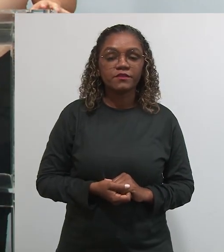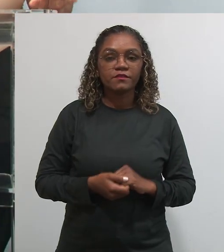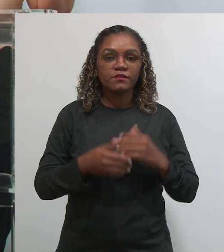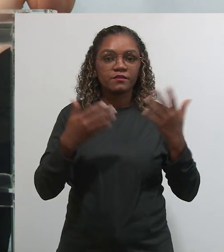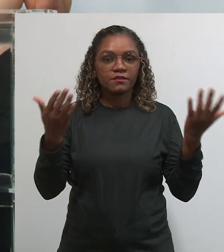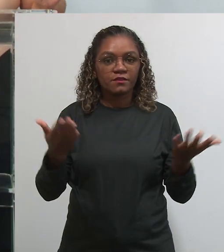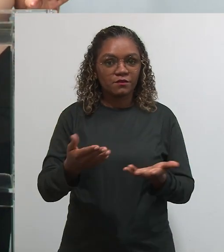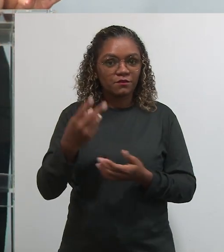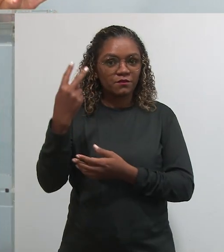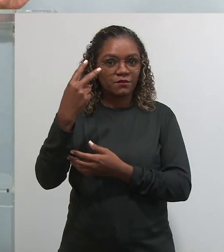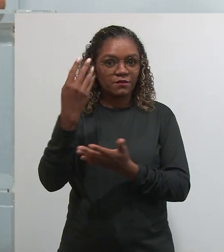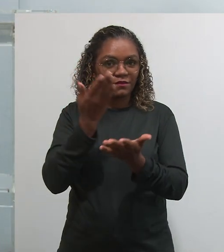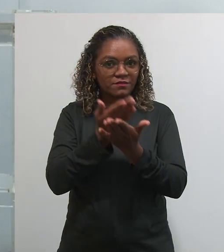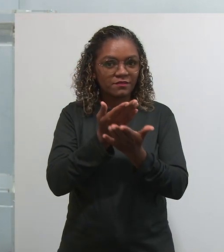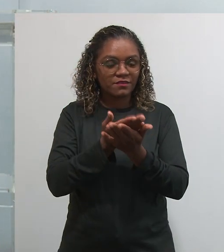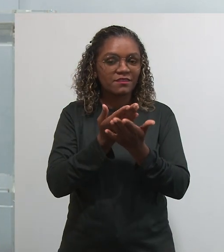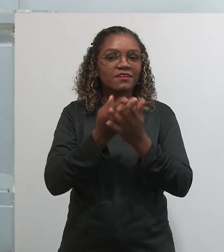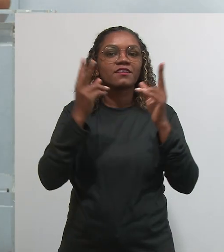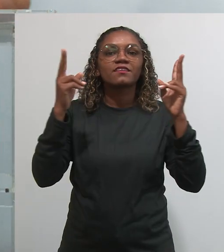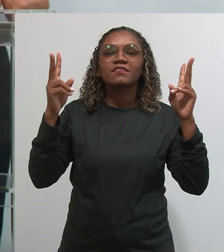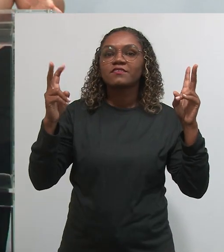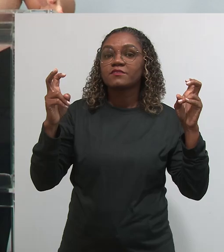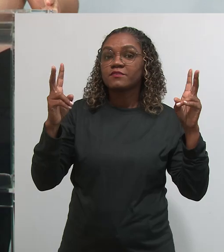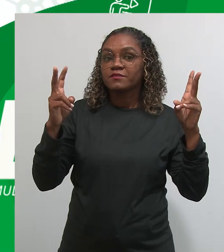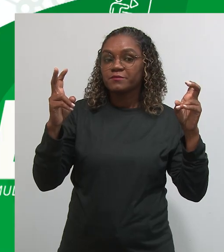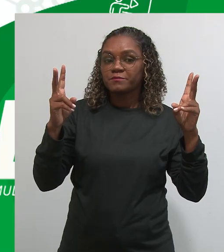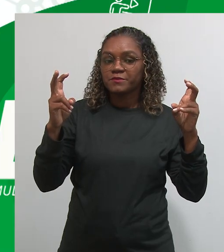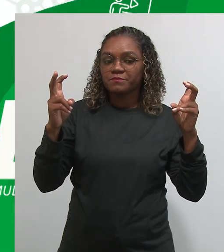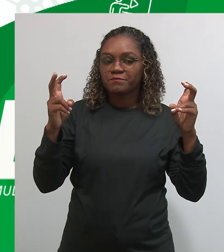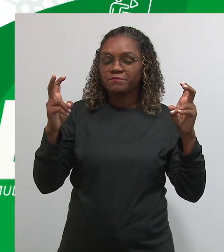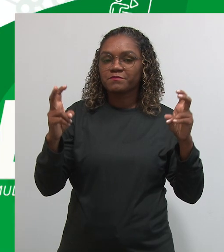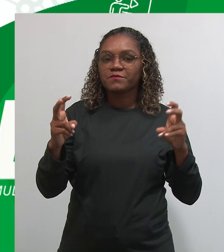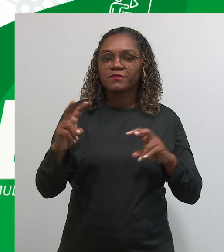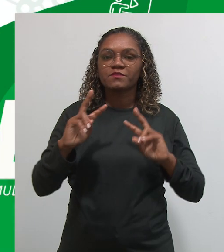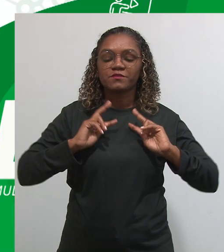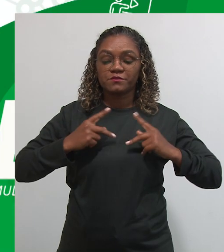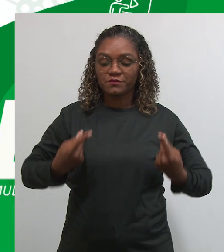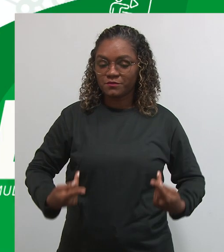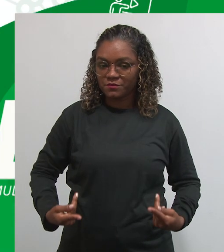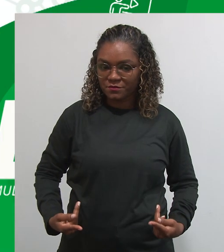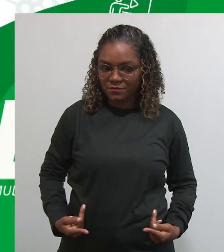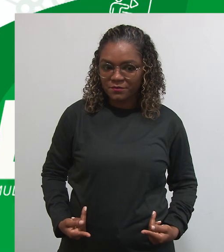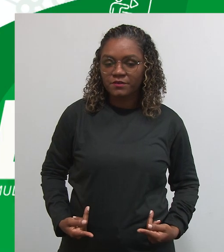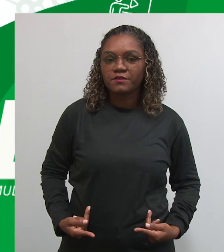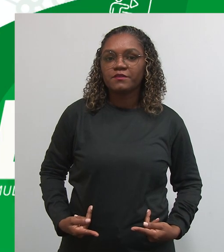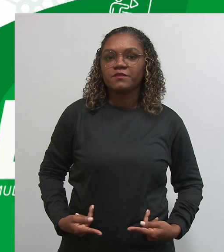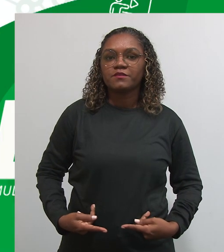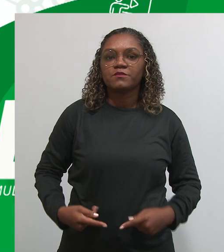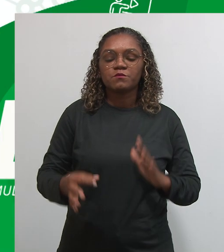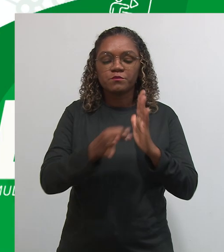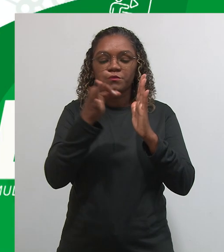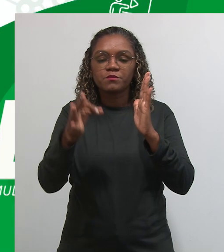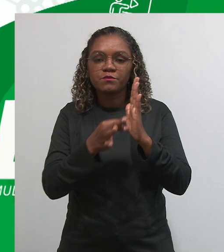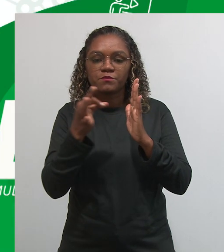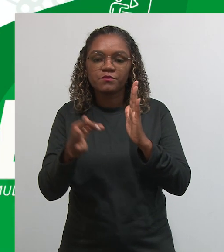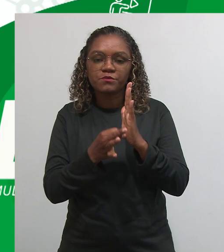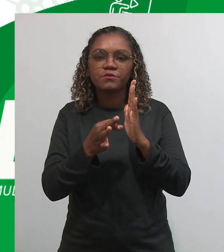A nossa segunda aula, ela vem com a temática o ser humano, o senso crítico e o senso